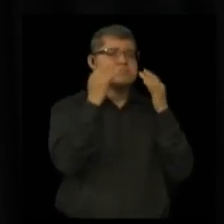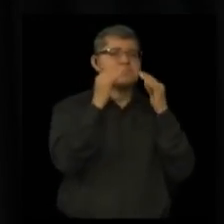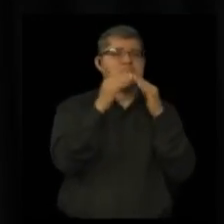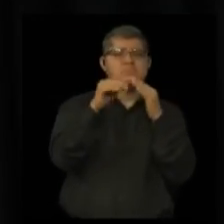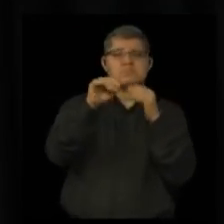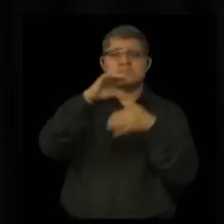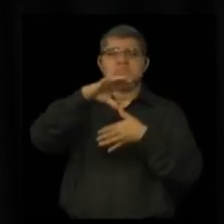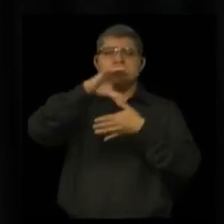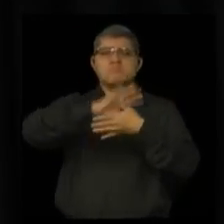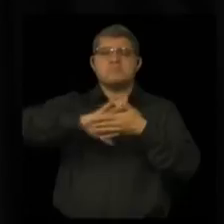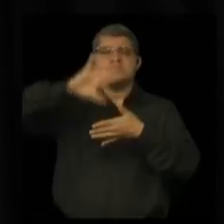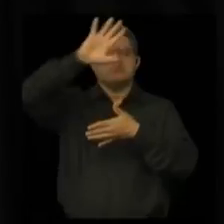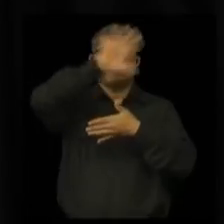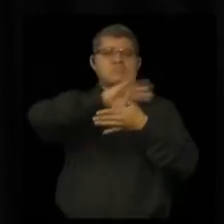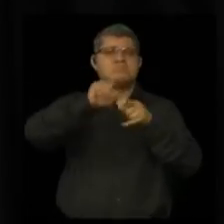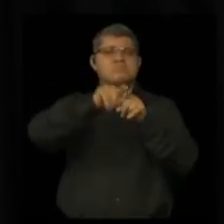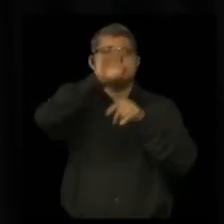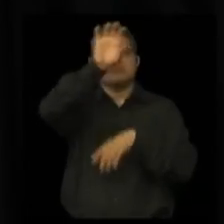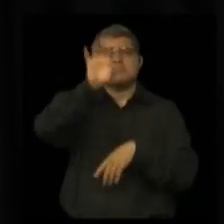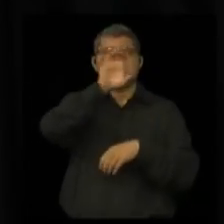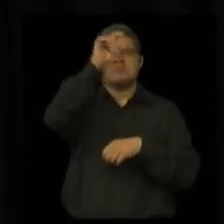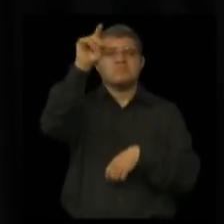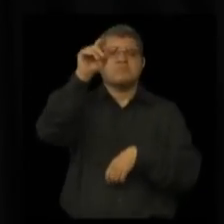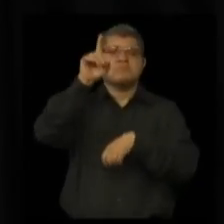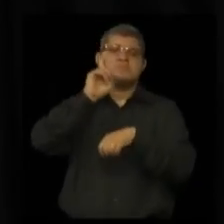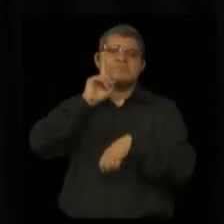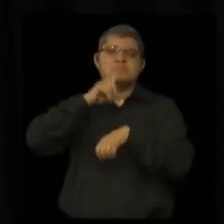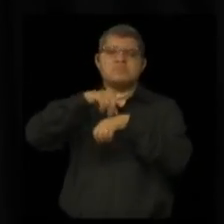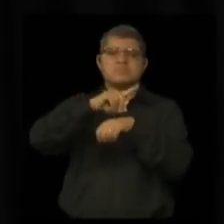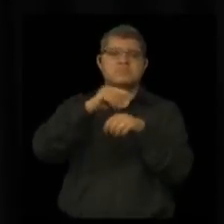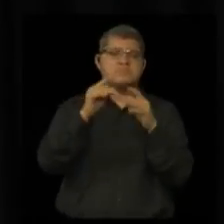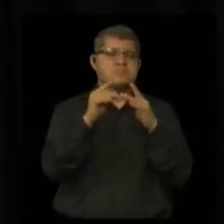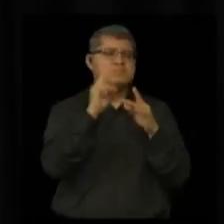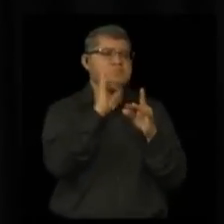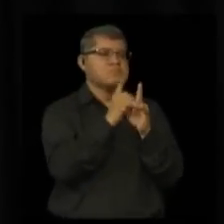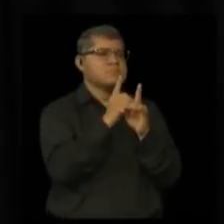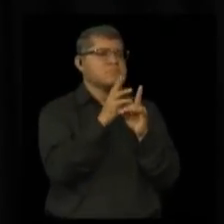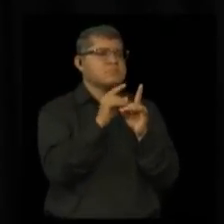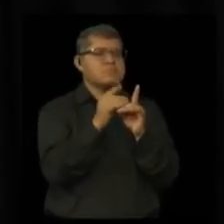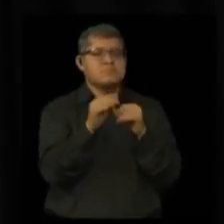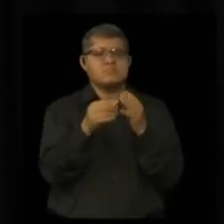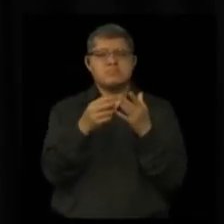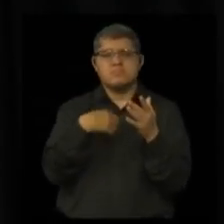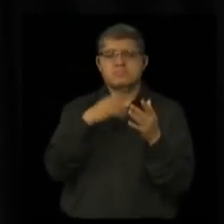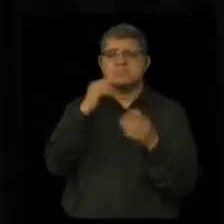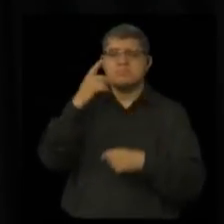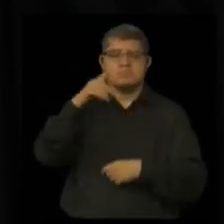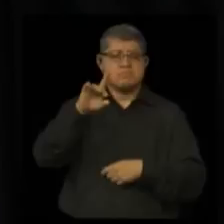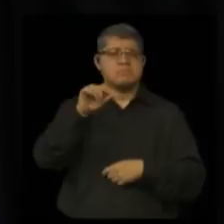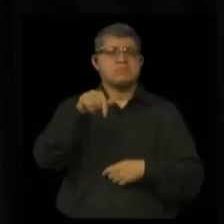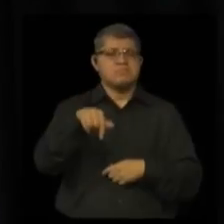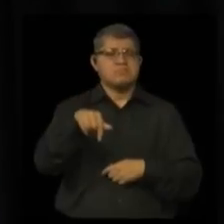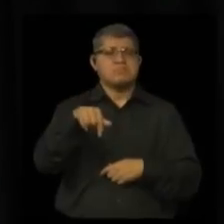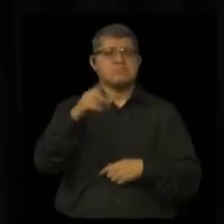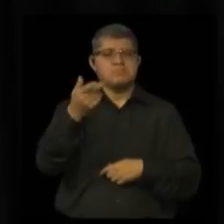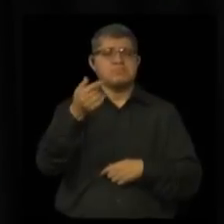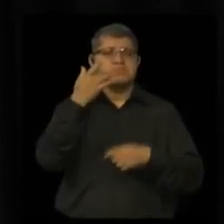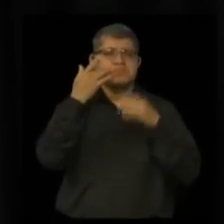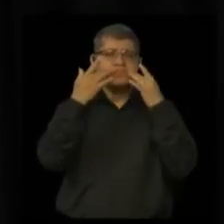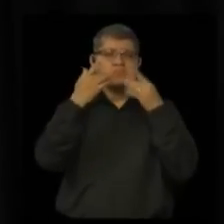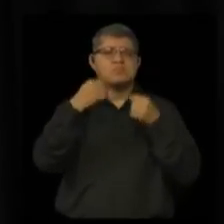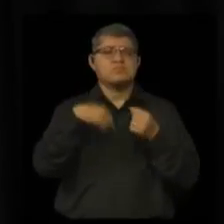tanto na América Latina como na Europa e nos Estados Unidos, inclusive. E assim, mas eu garanto que o